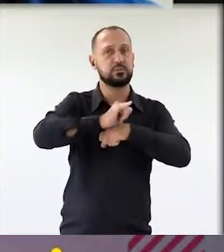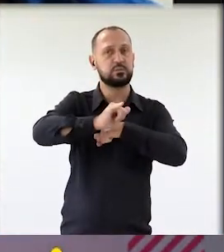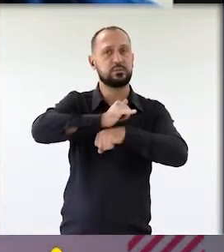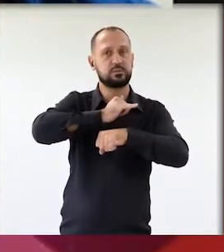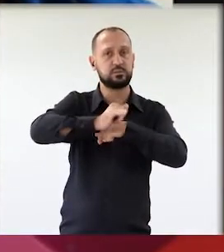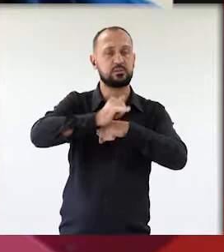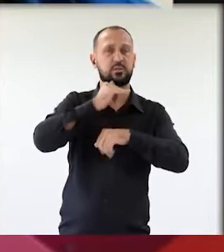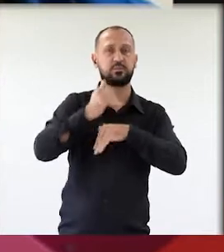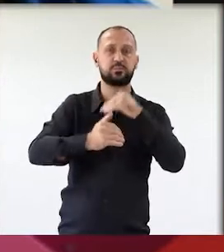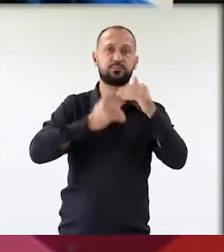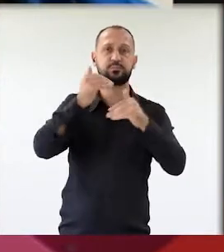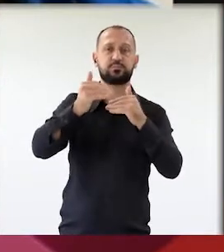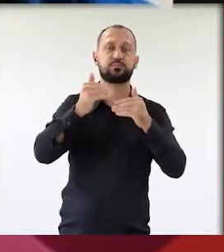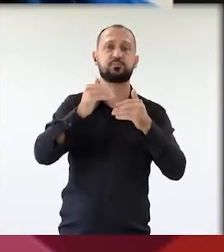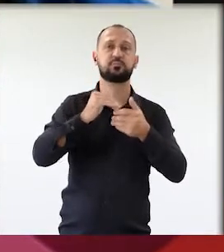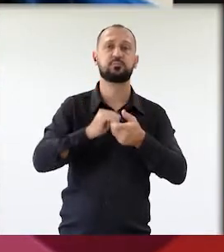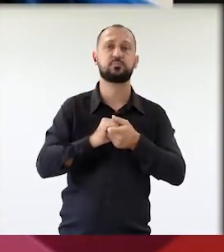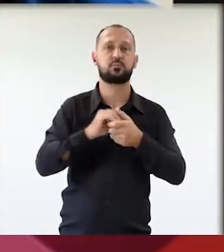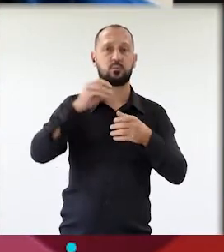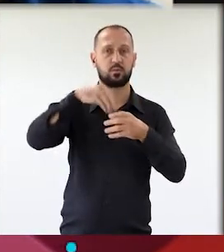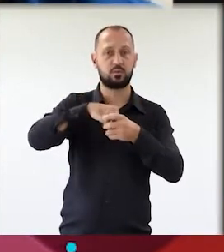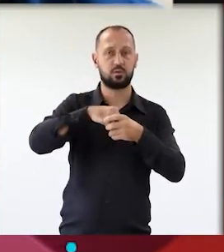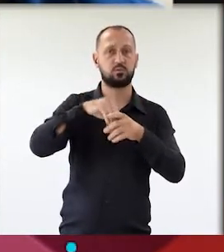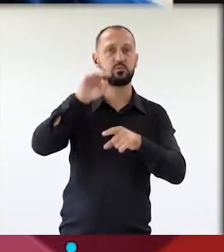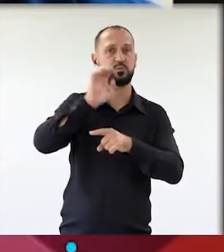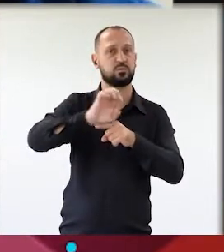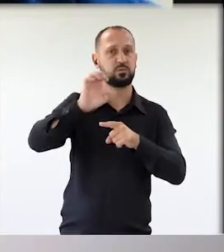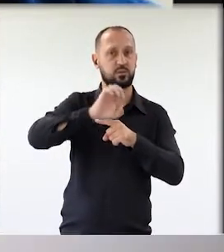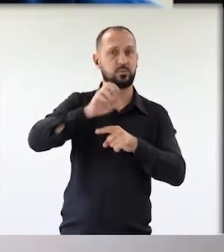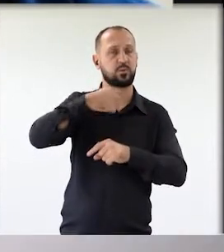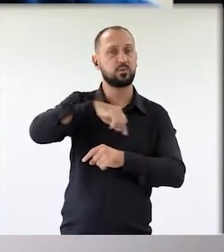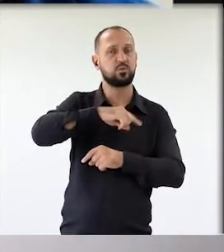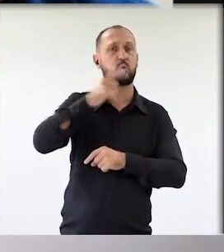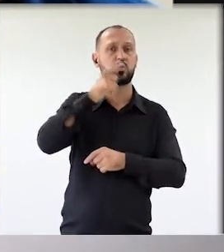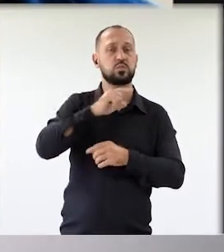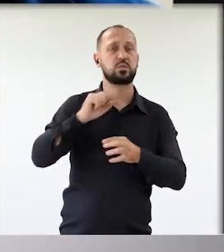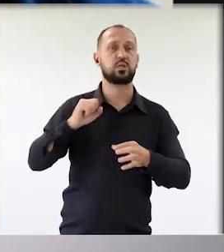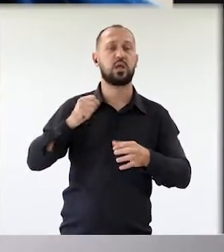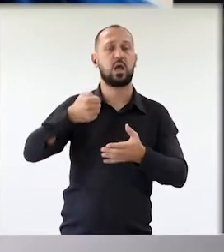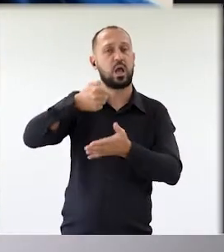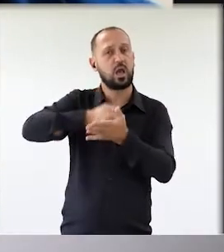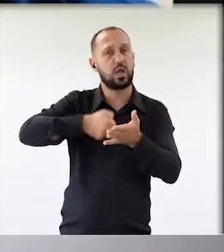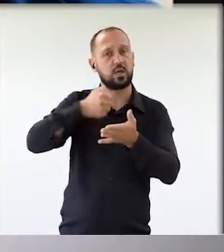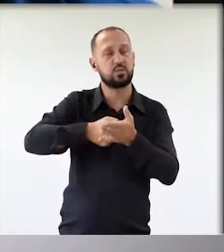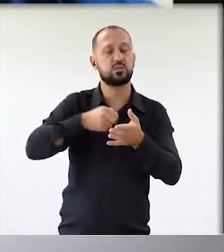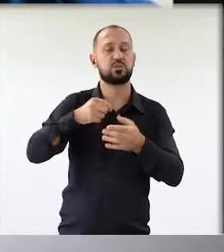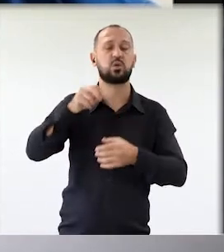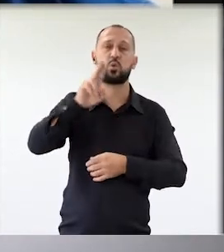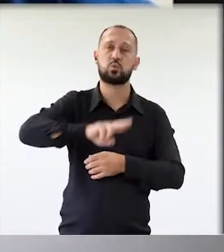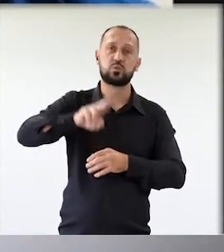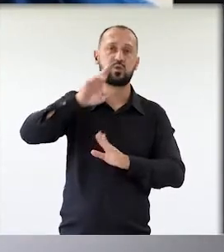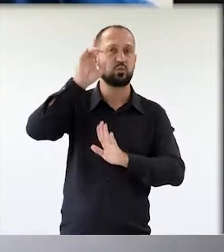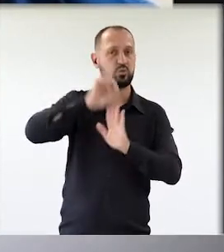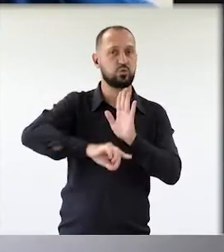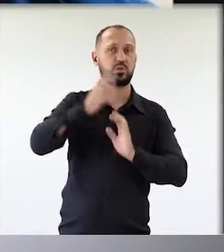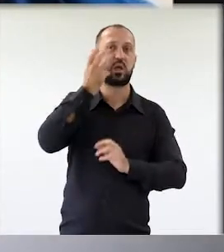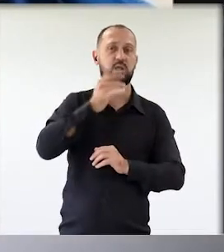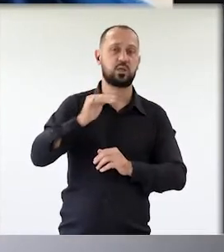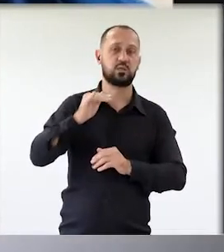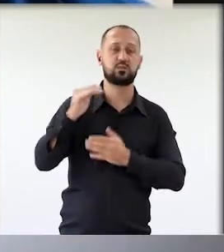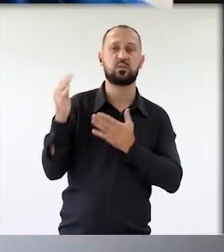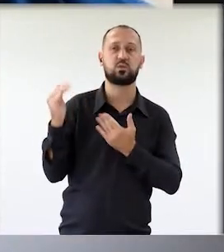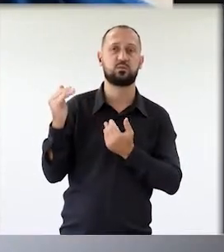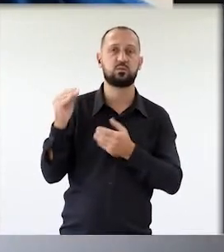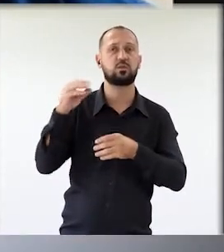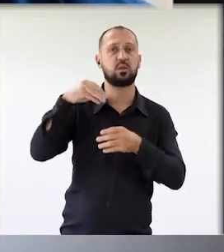propor estratégias e desenvolver estratégias no estado todo, para que a gente possa garantir aí maior aplicabilidade dos